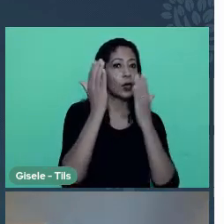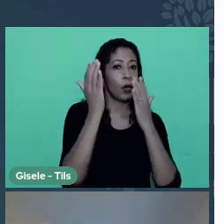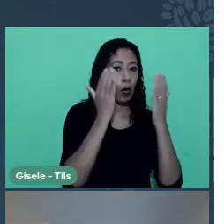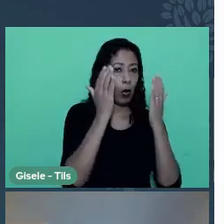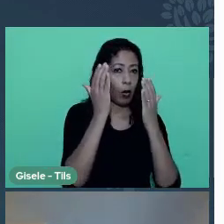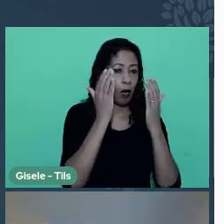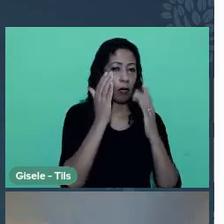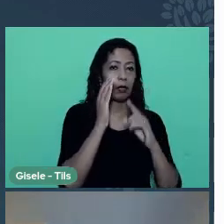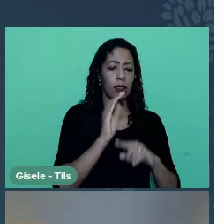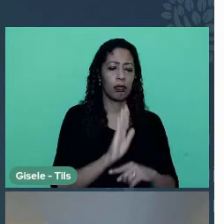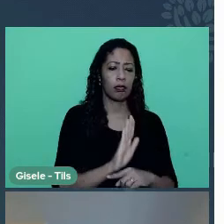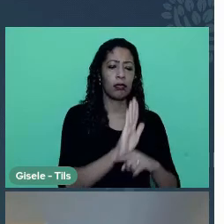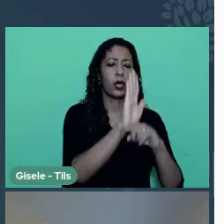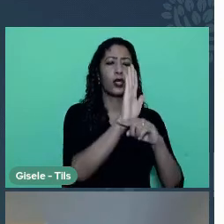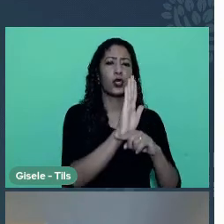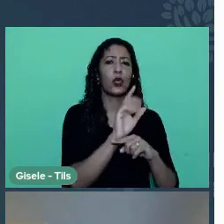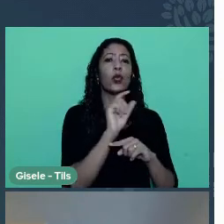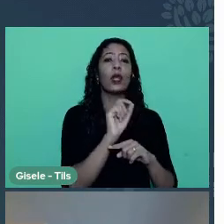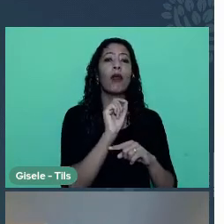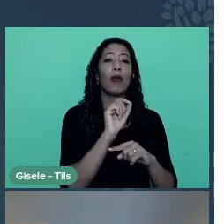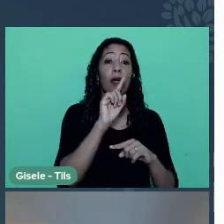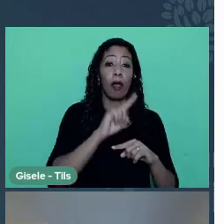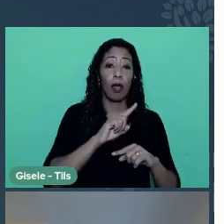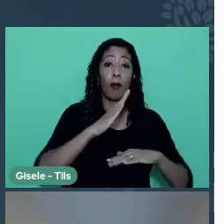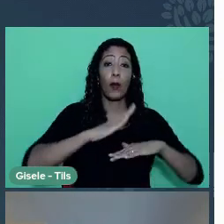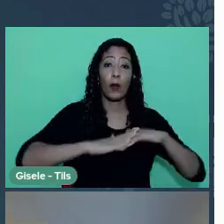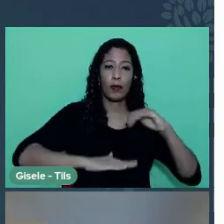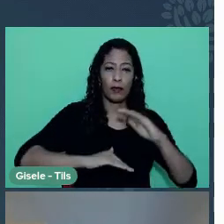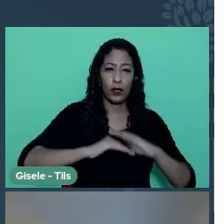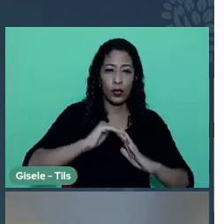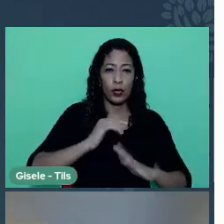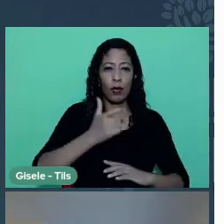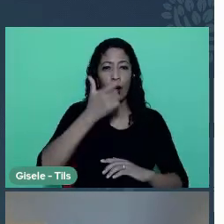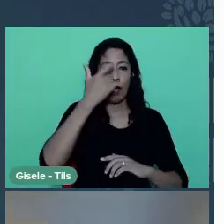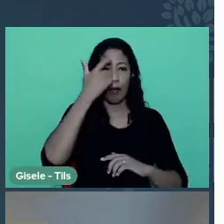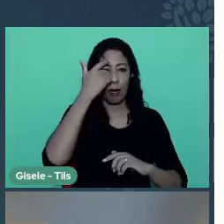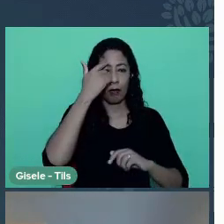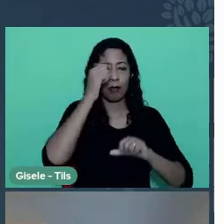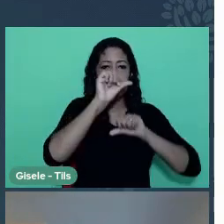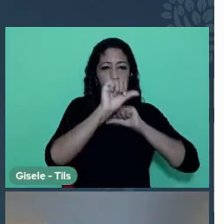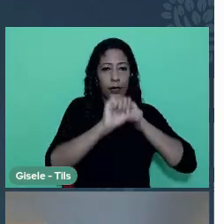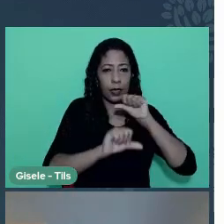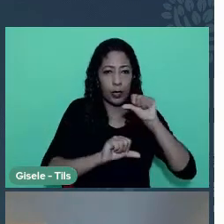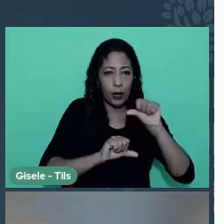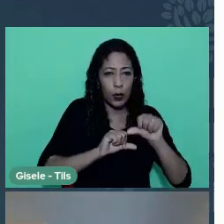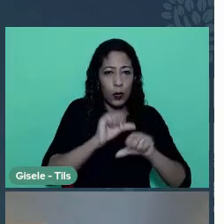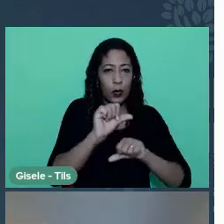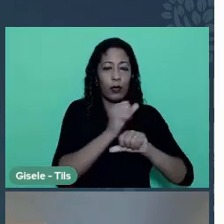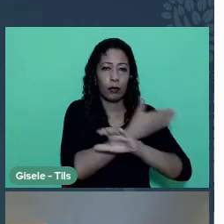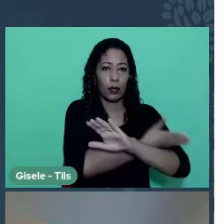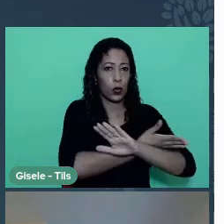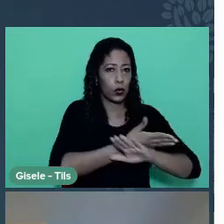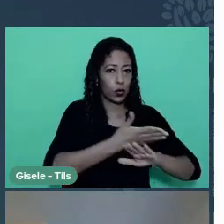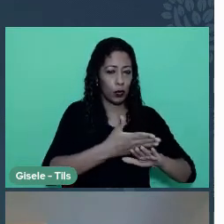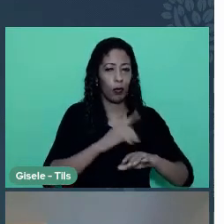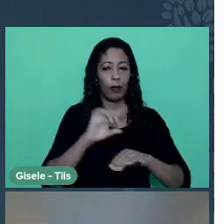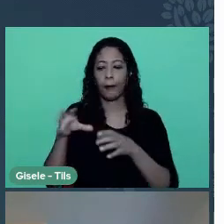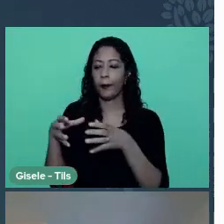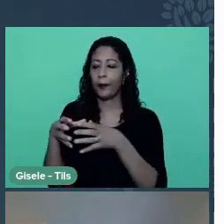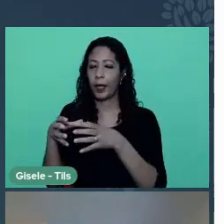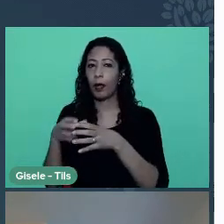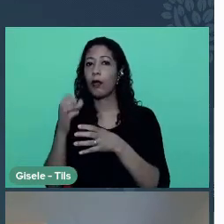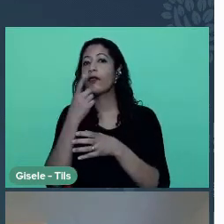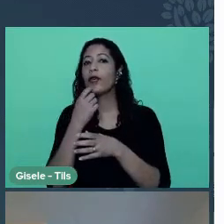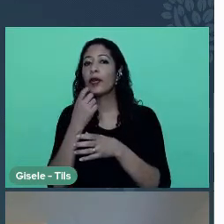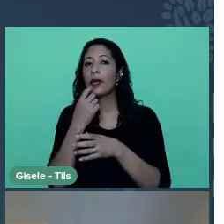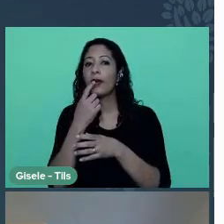psicológico significa uma ajuda de um profissional para a gente mudar os nossos hábitos, né? E aqui esse grupo em vermelho, ele teve